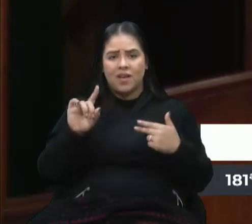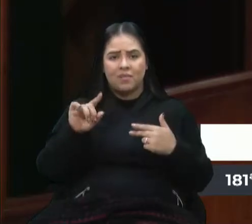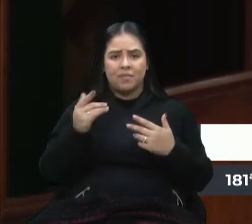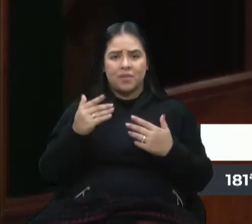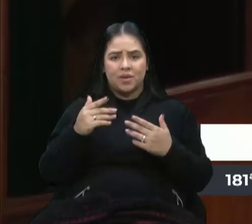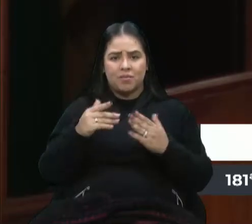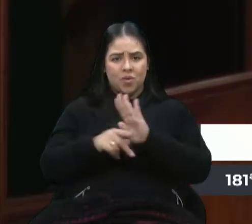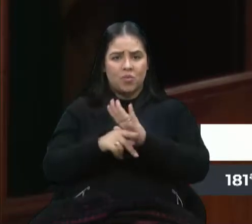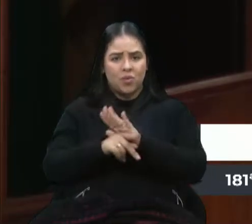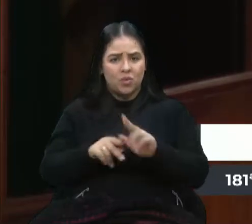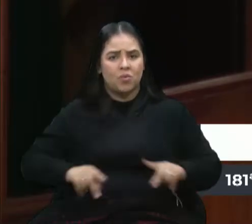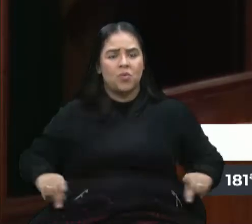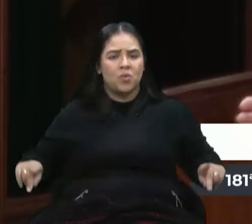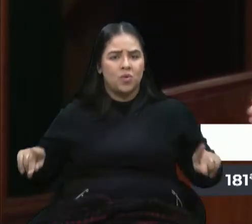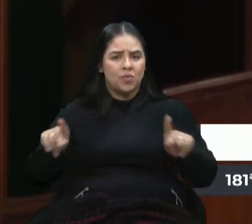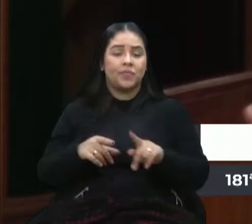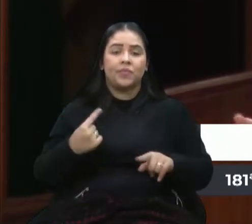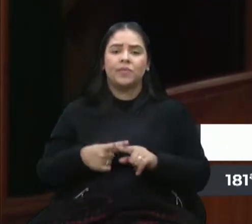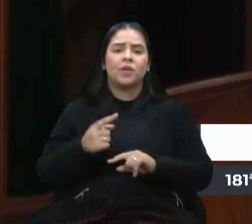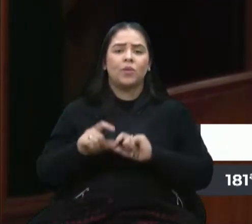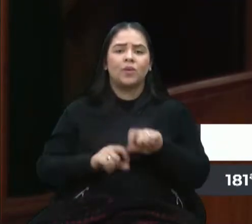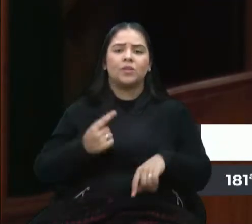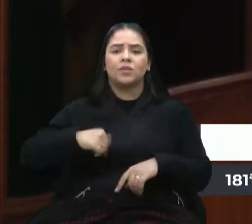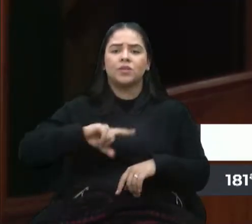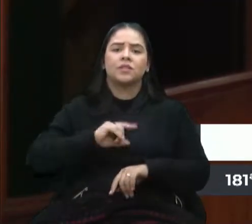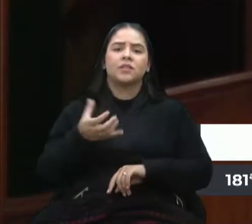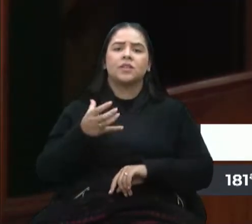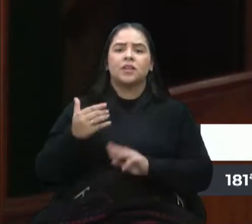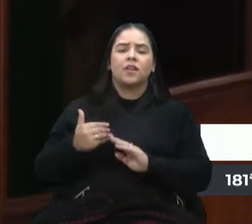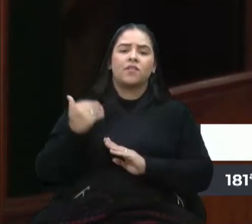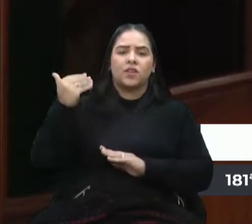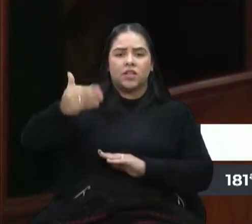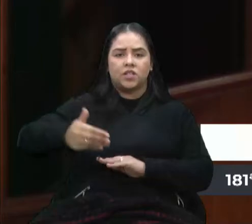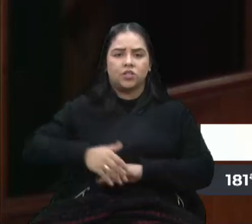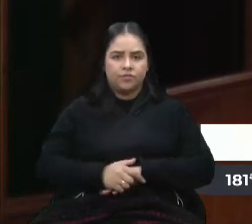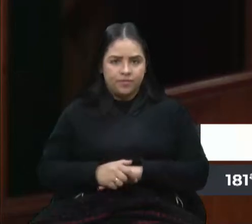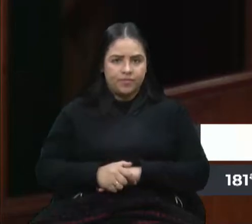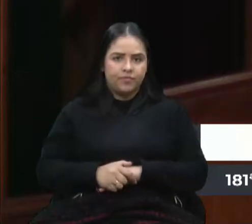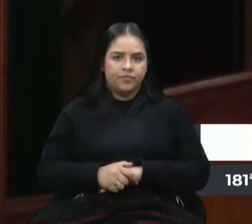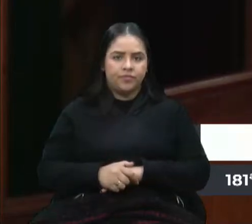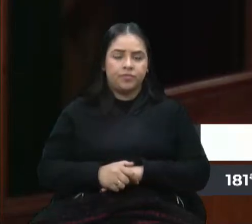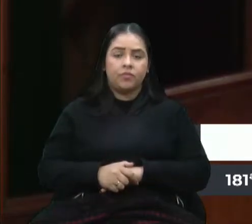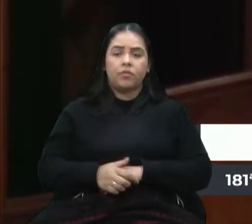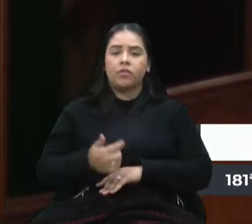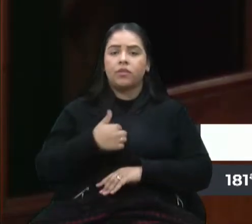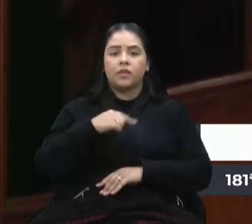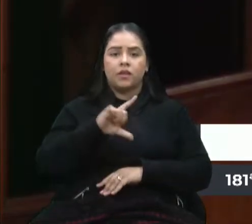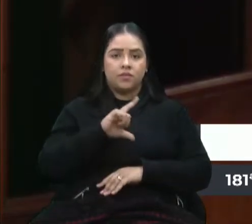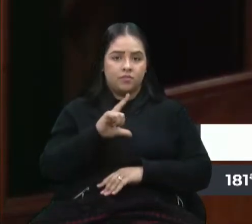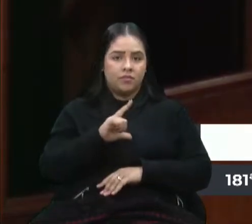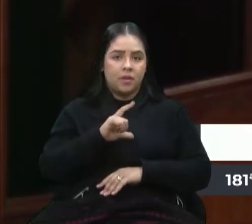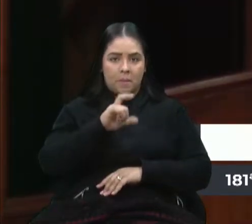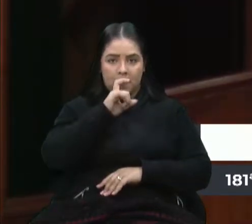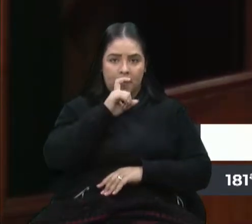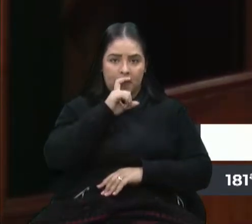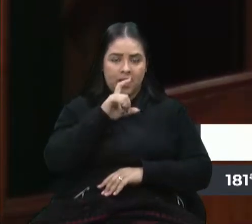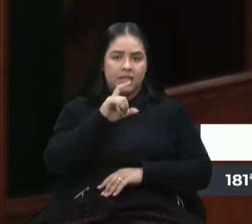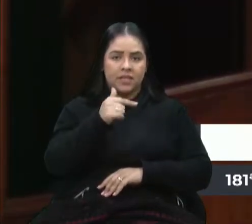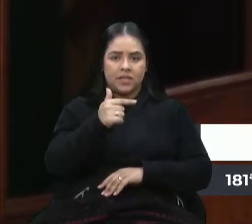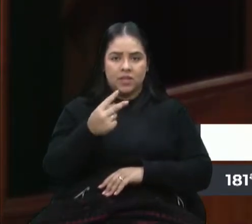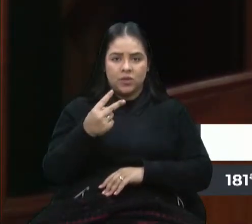Serão medidas impopulares. Mas e o que a gente quer ali na frente? Eu tenho um pai, vereadora Gladys, de 72